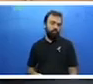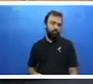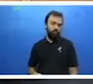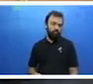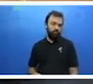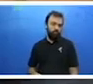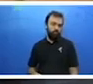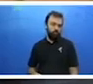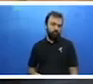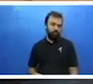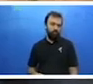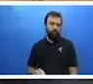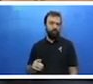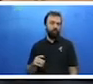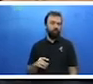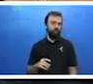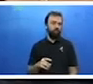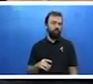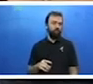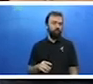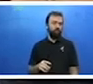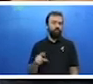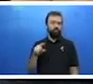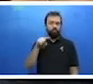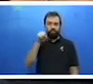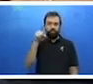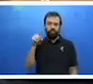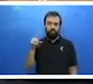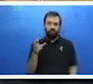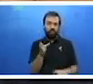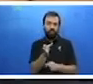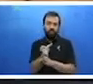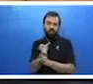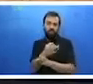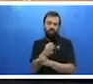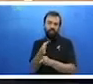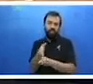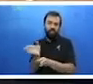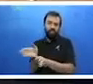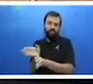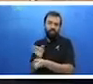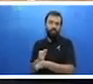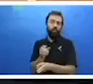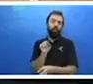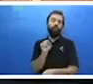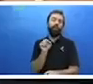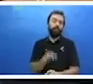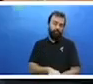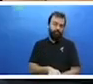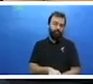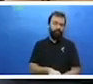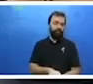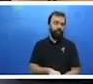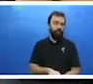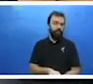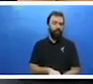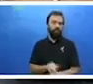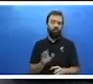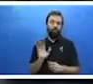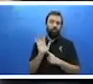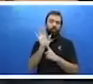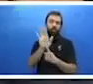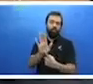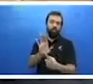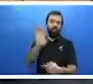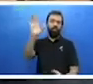mapa, ele está dividido, não é nos estados, certo? Essas linhas estão marcando o quê? As